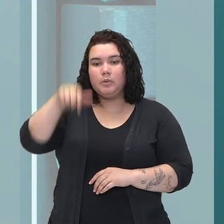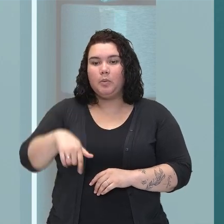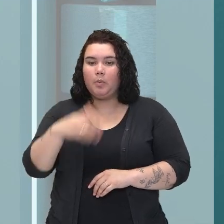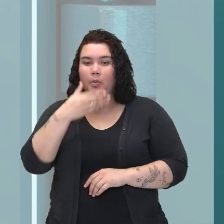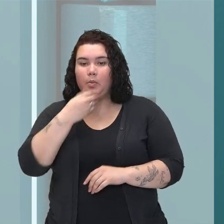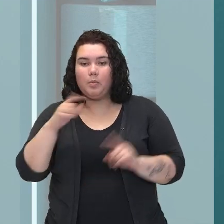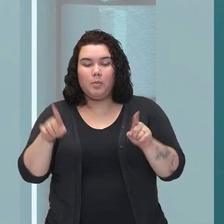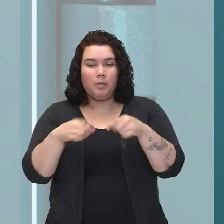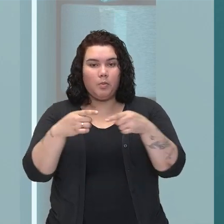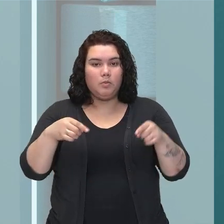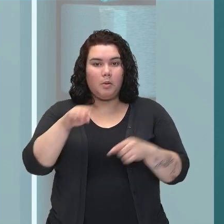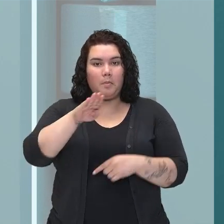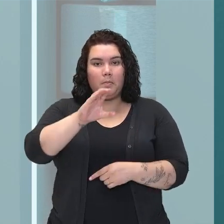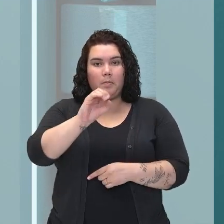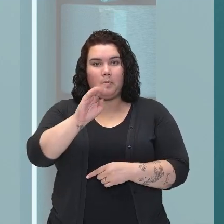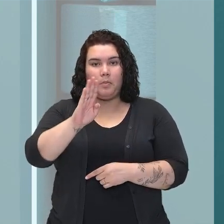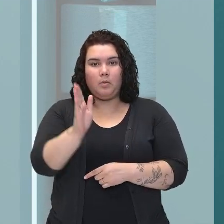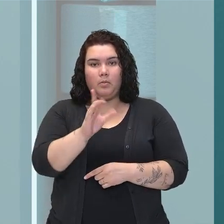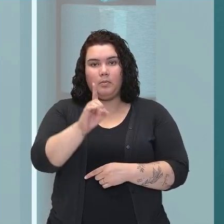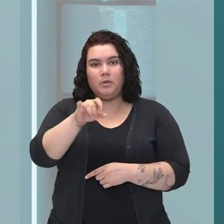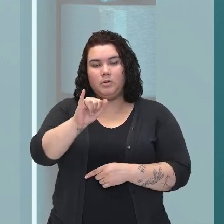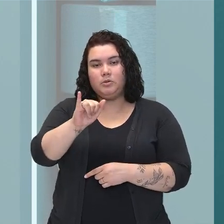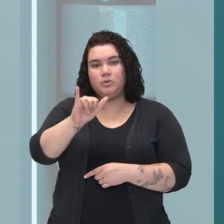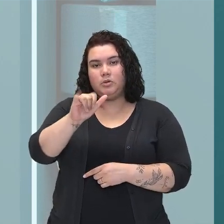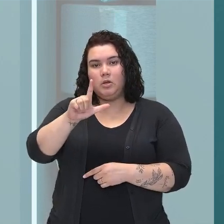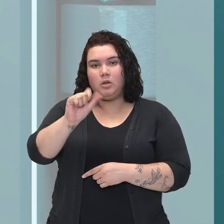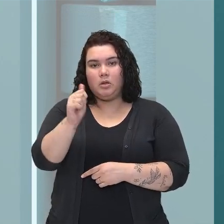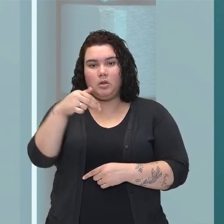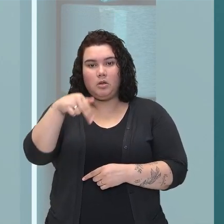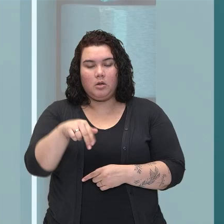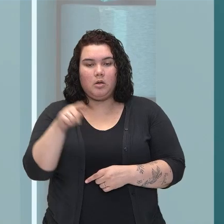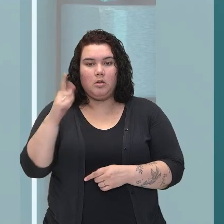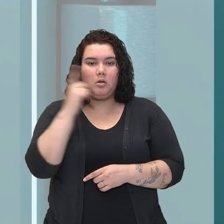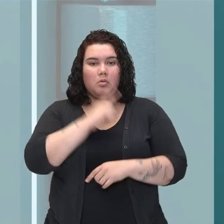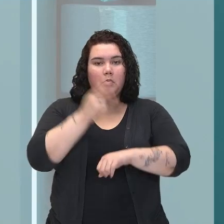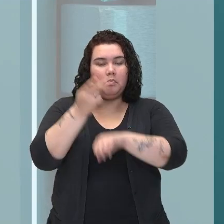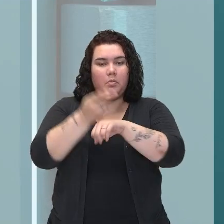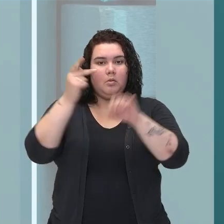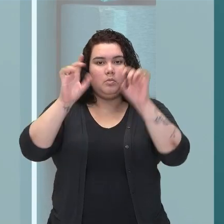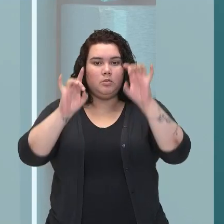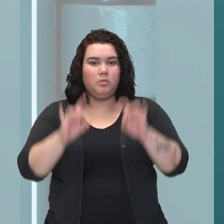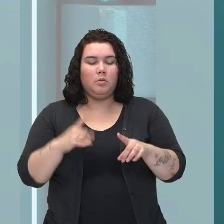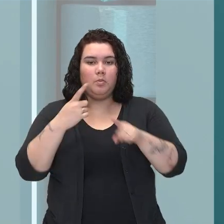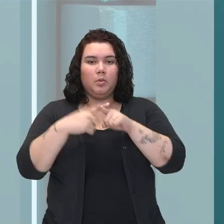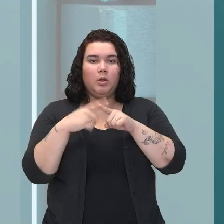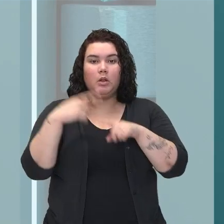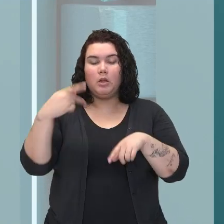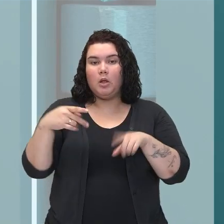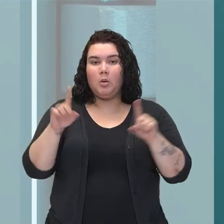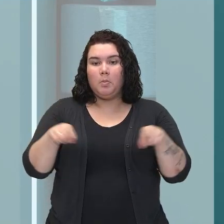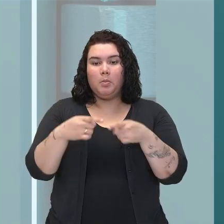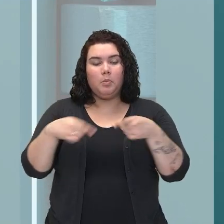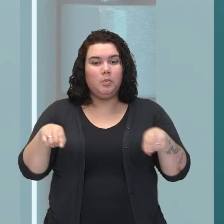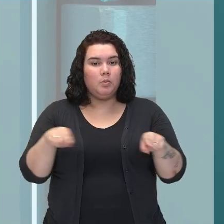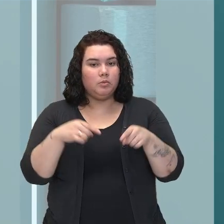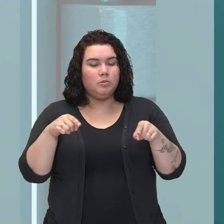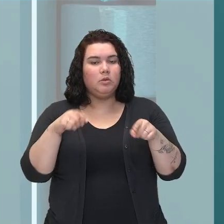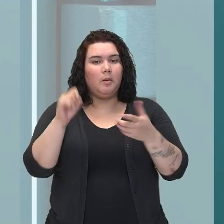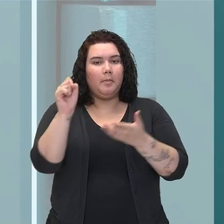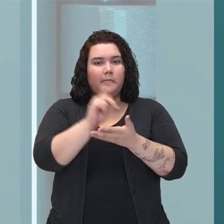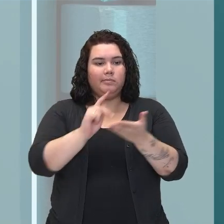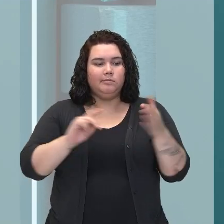prêmio Nobel da literatura pelas suas músicas, pelos álbuns, porque existe uma poesia ali, tá